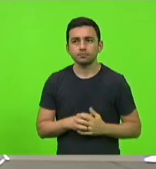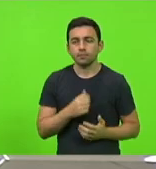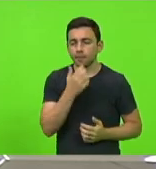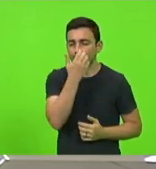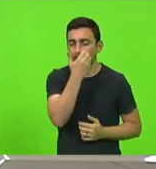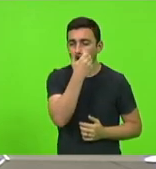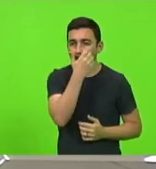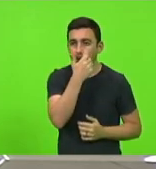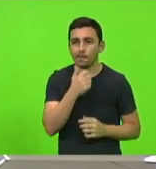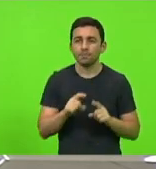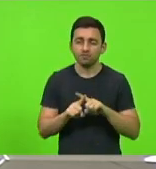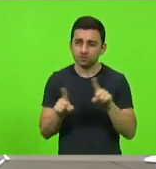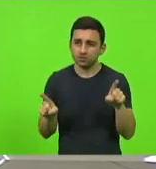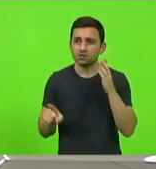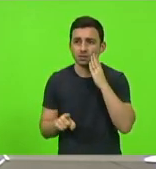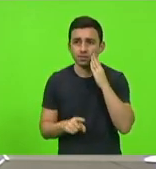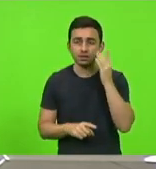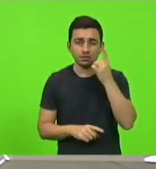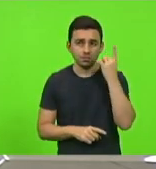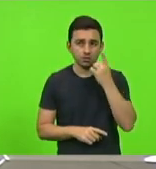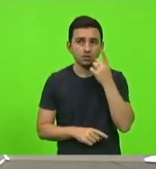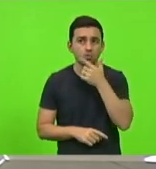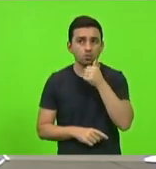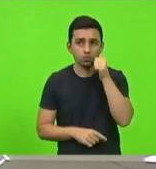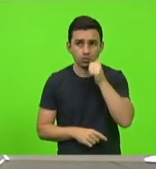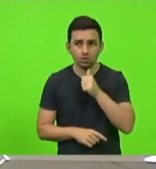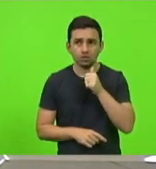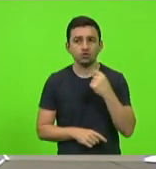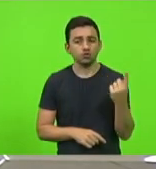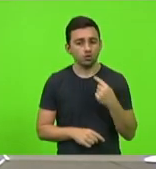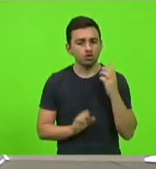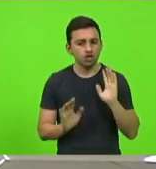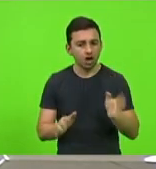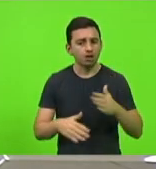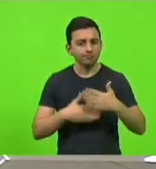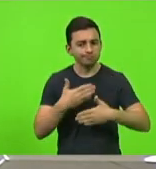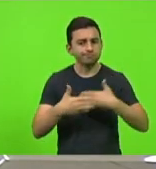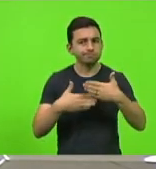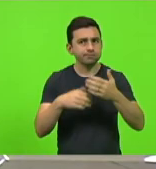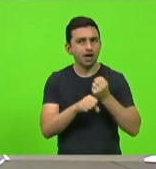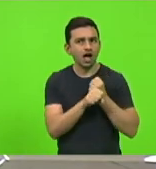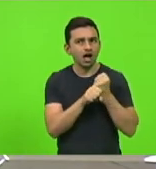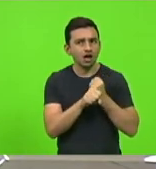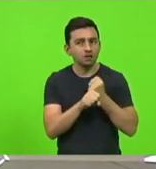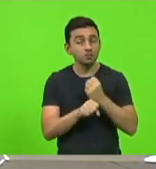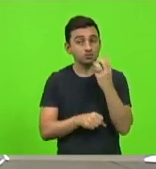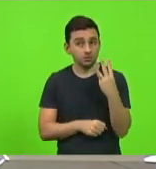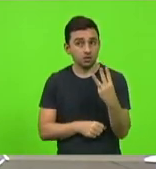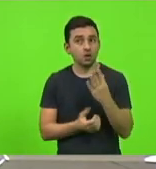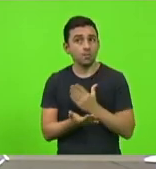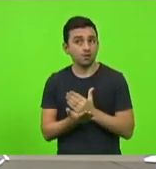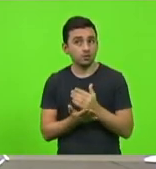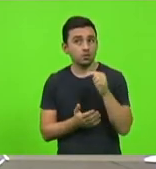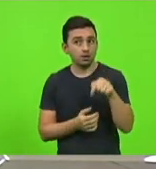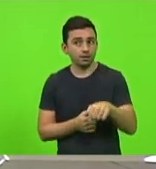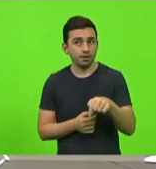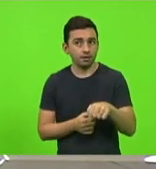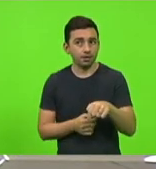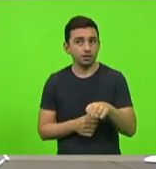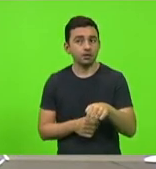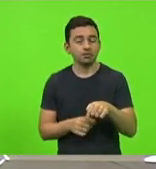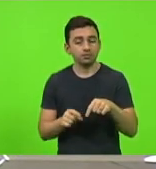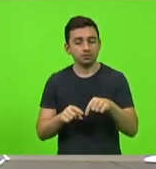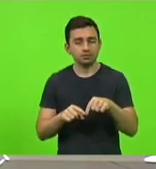senhoras deputados possam estar seguros do seu voto, nós estamos em construção desse projeto há mais de 3 anos, ele teve início aqui na casa através do nosso